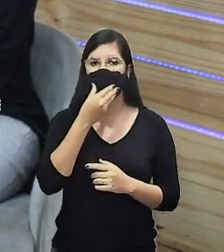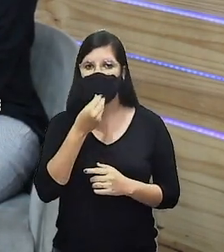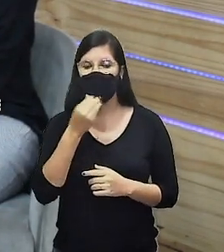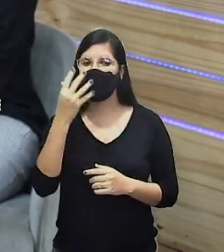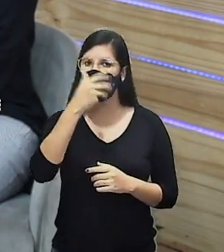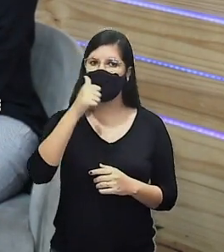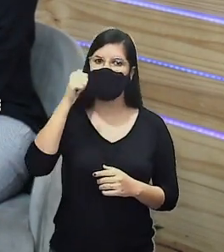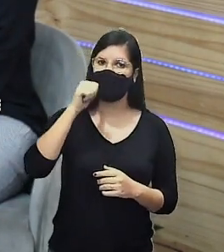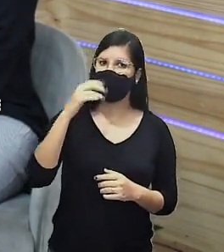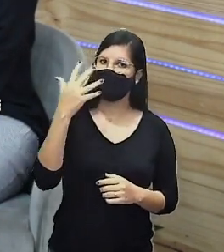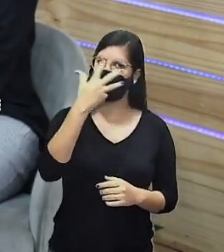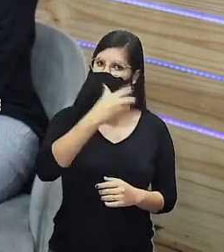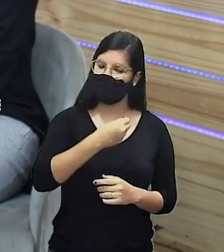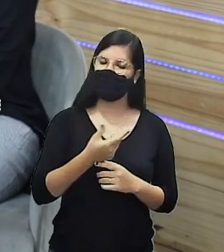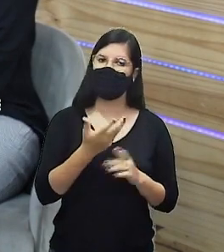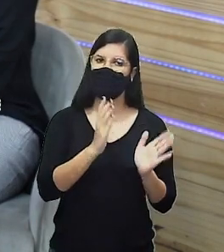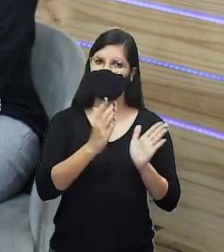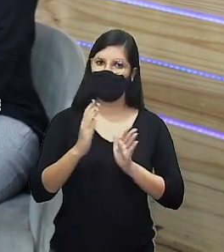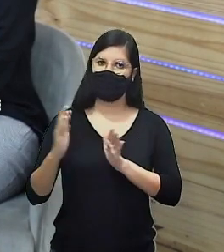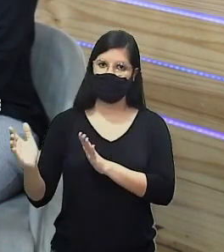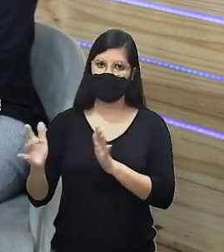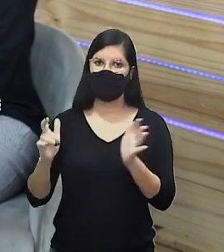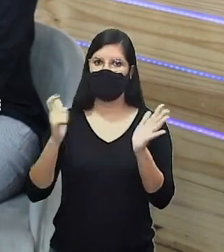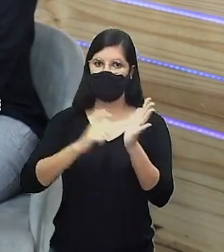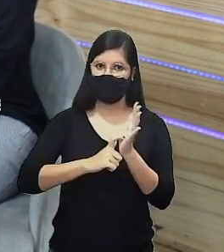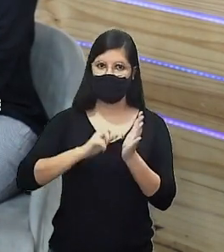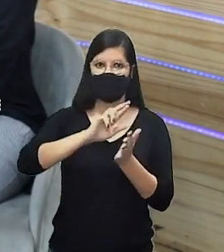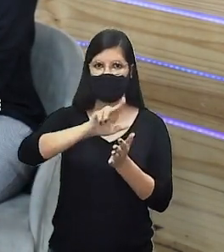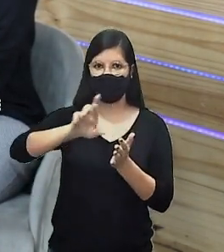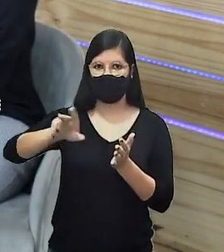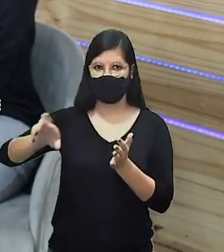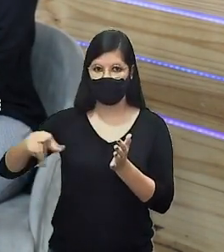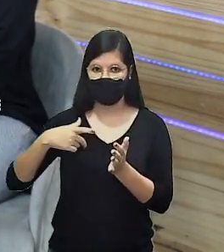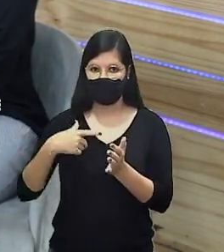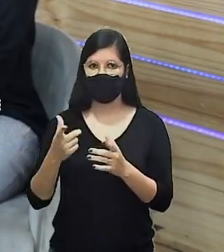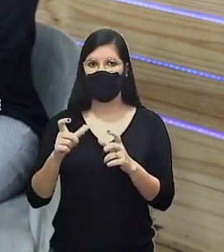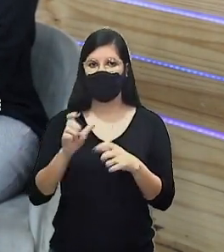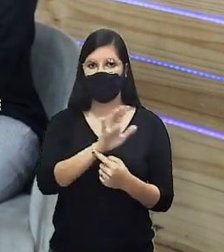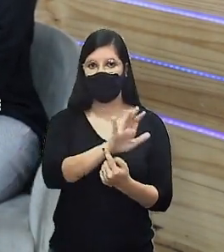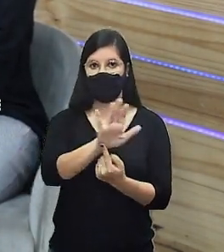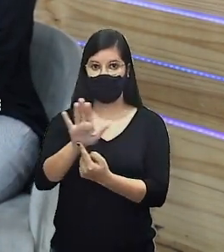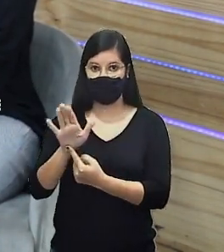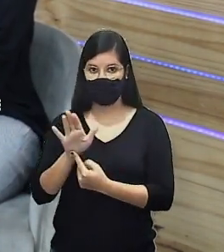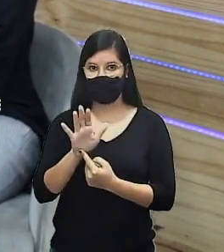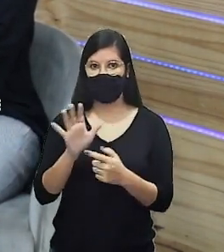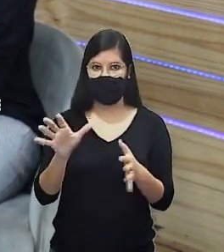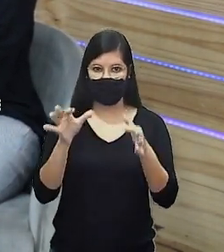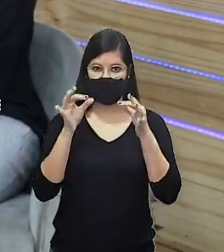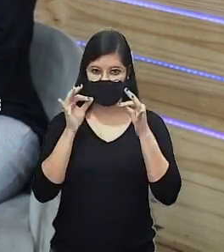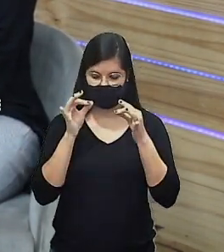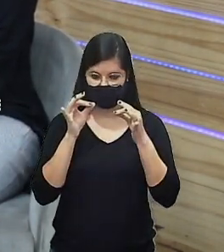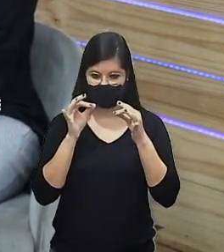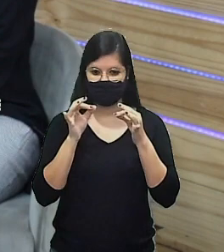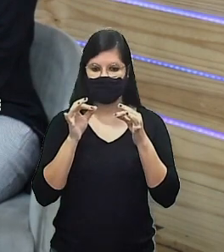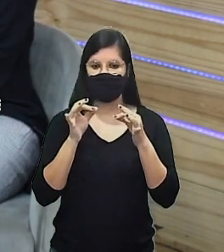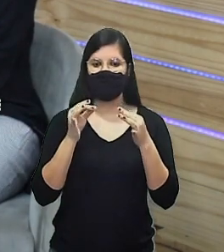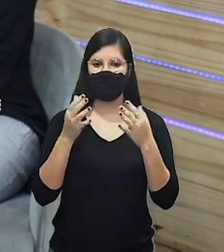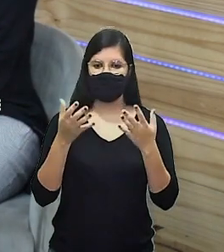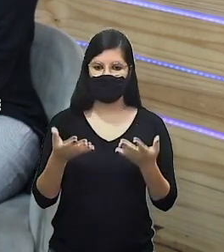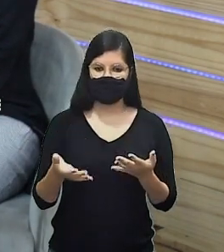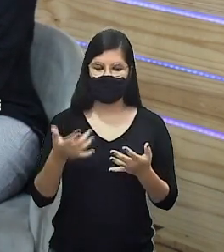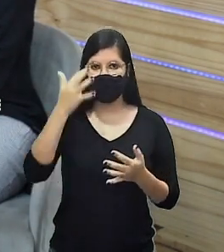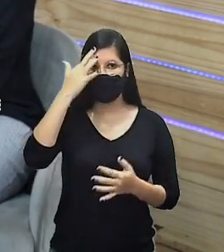né? E aí você dá uma sequência de curtidas em várias fotos para você mostrar, para você chamar a atenção, né? O